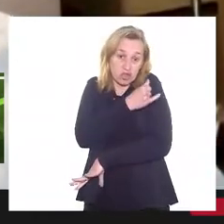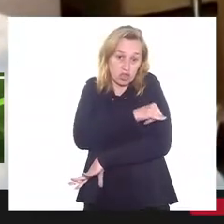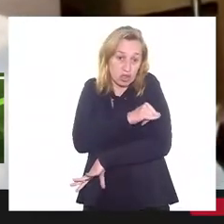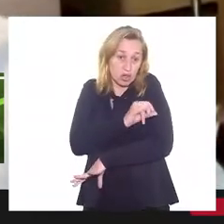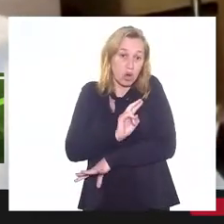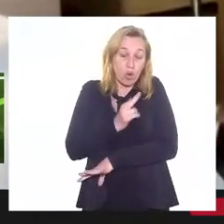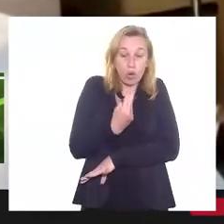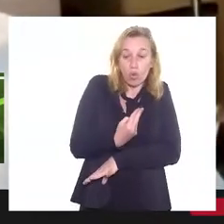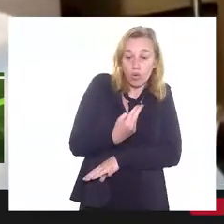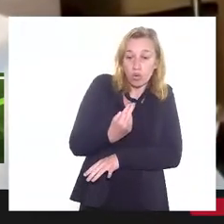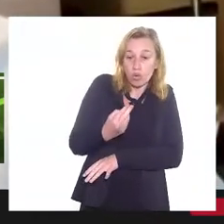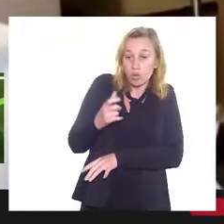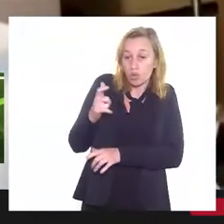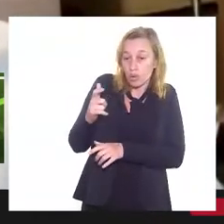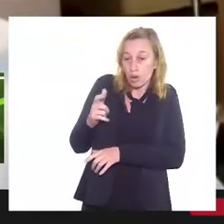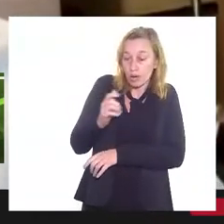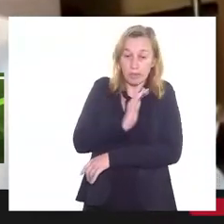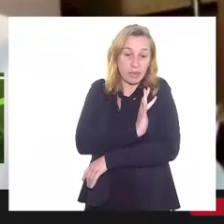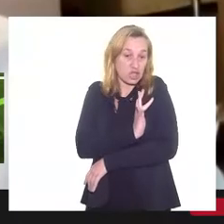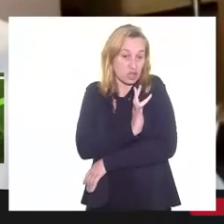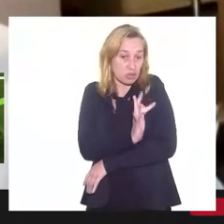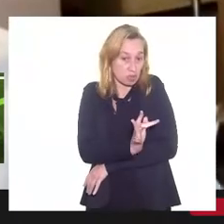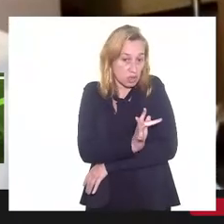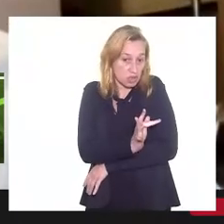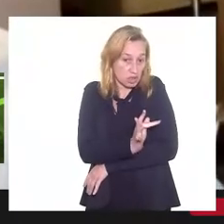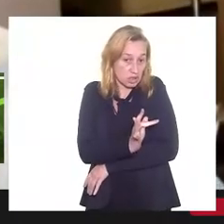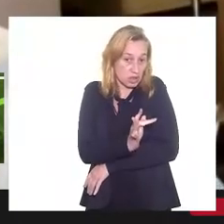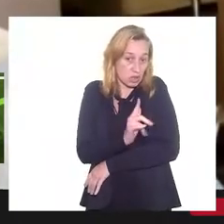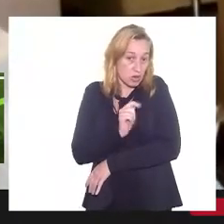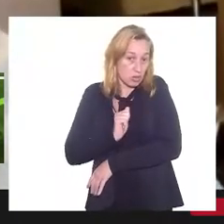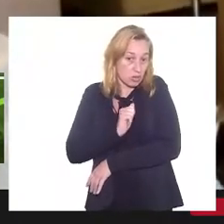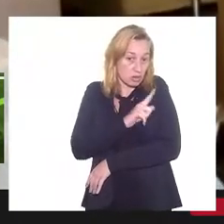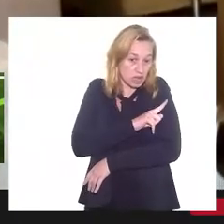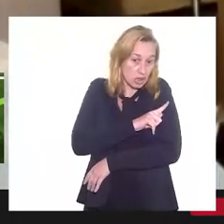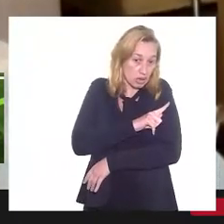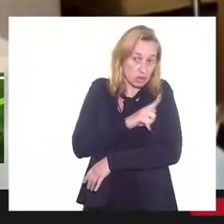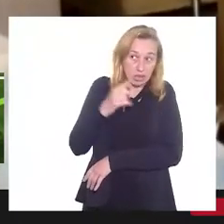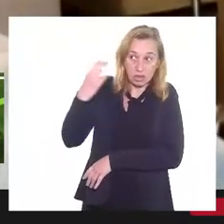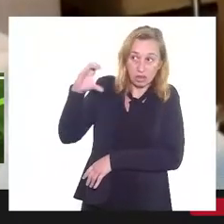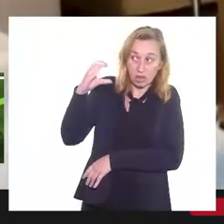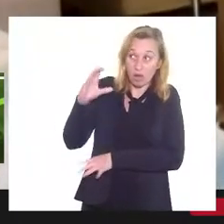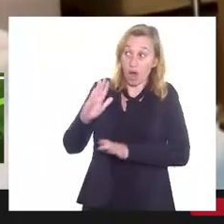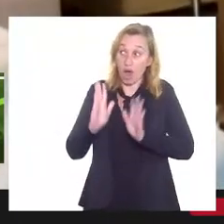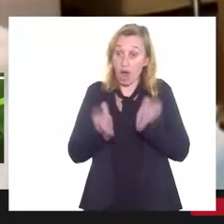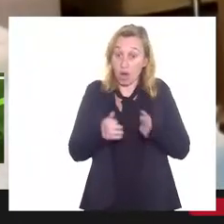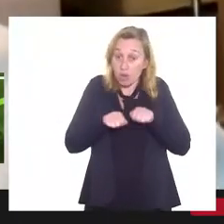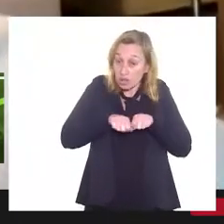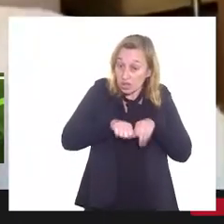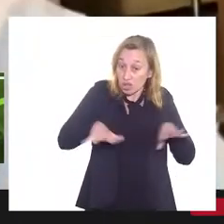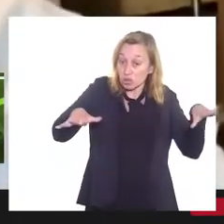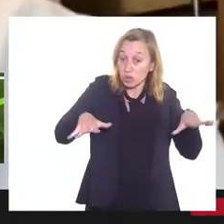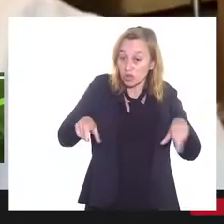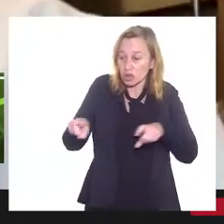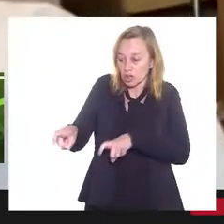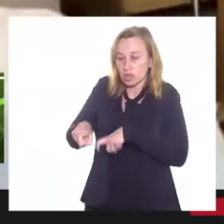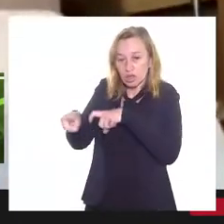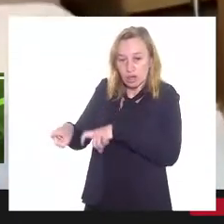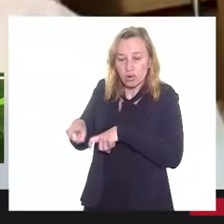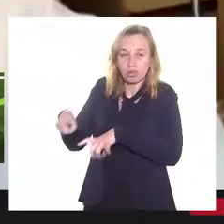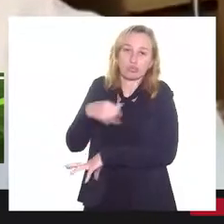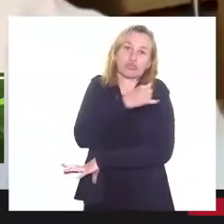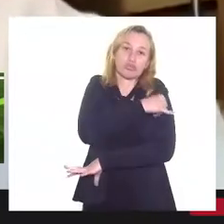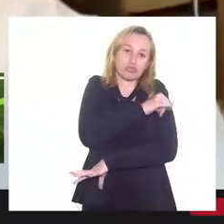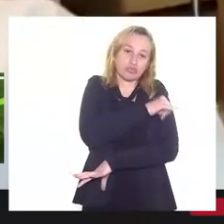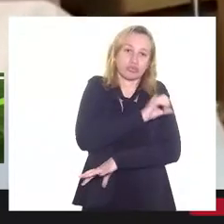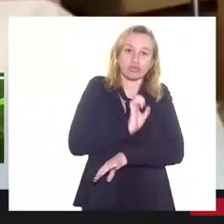região metropolitana Baixada Fluminense São Gonçalo herói agora tá se escondendo é o interior do Estado do Rio de